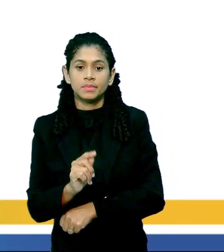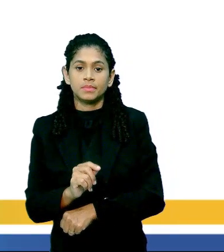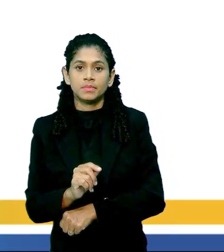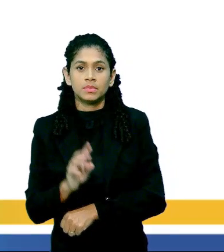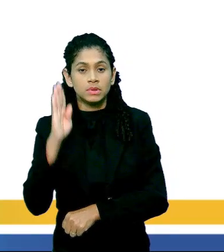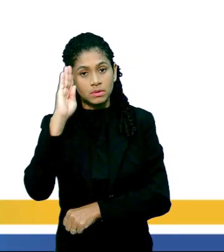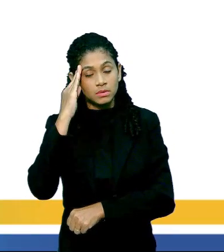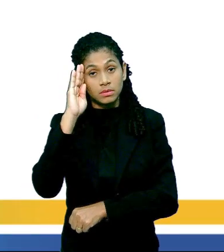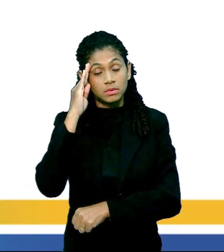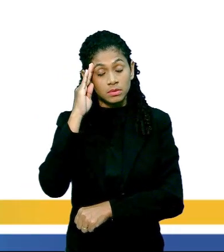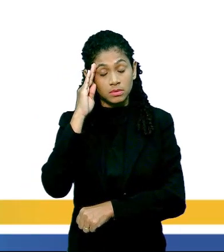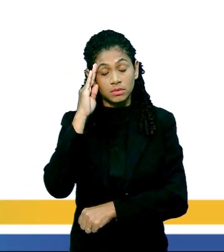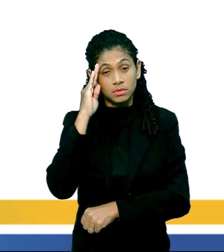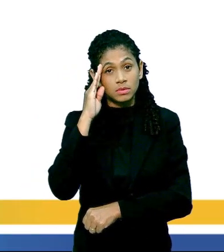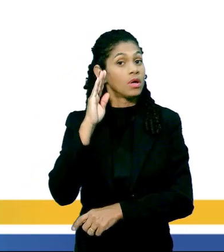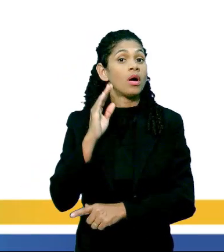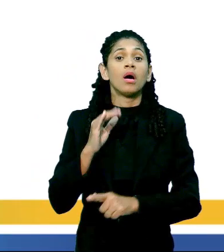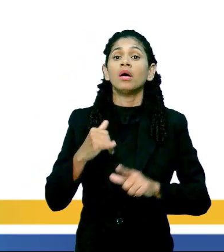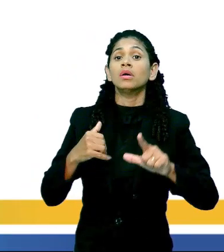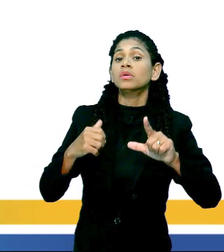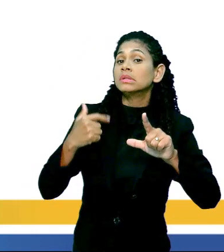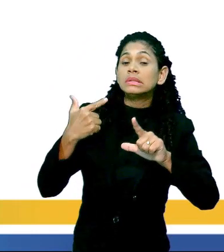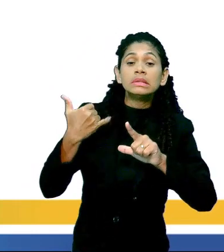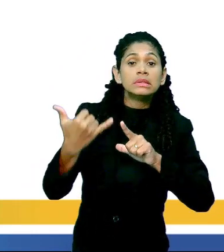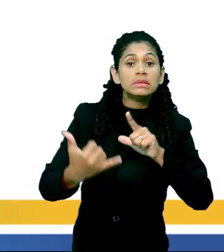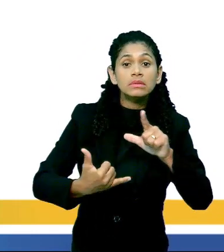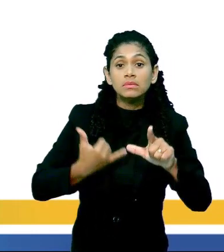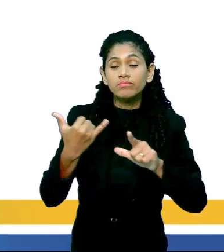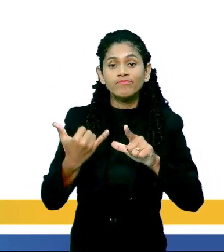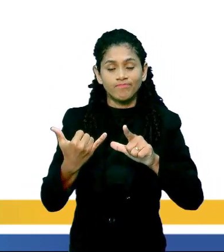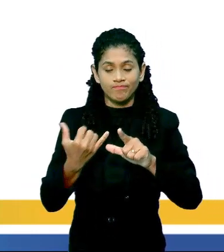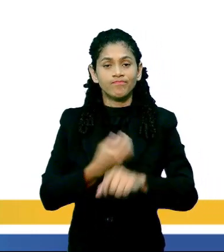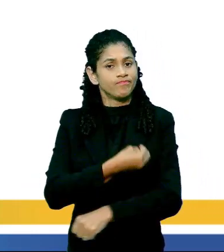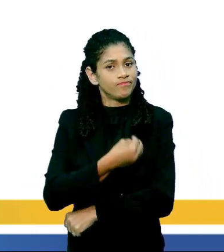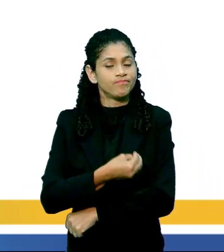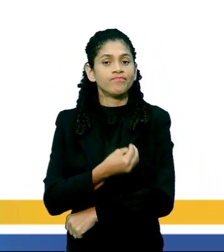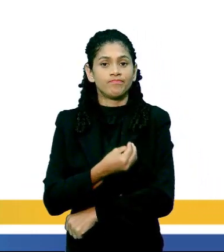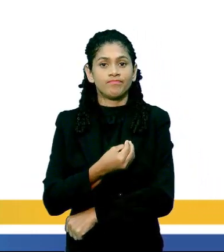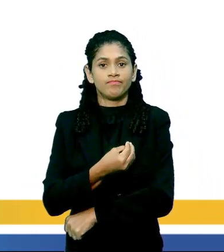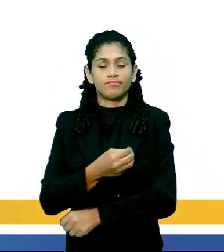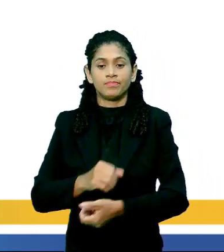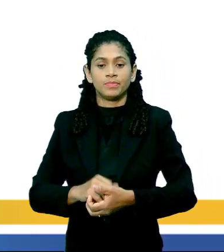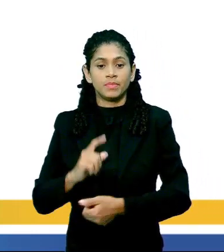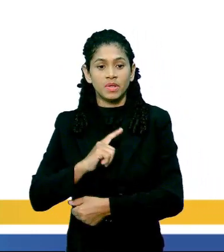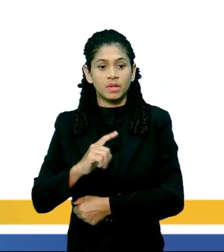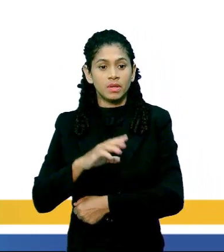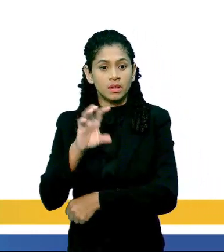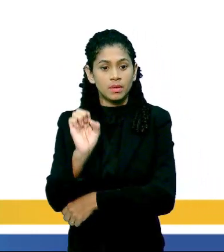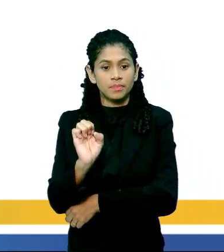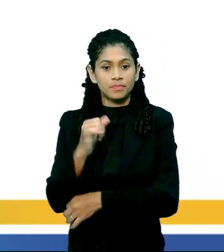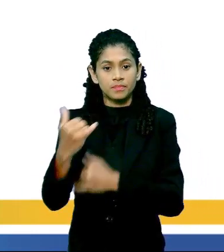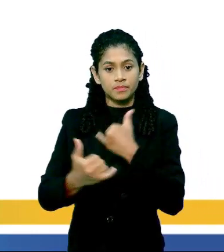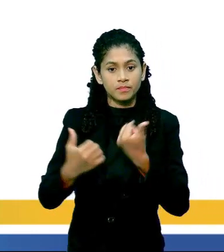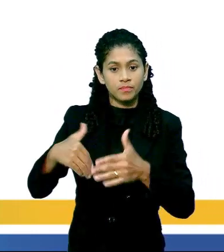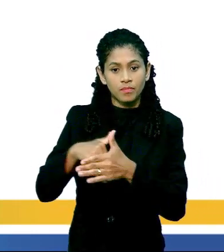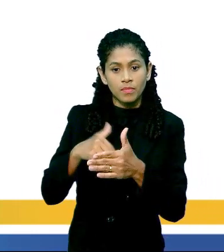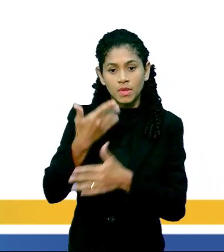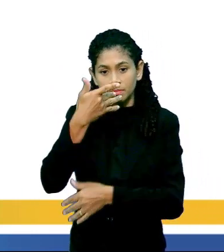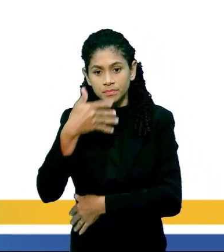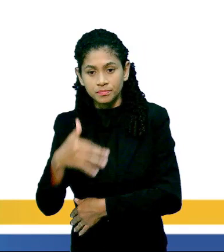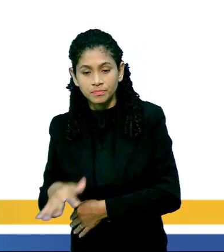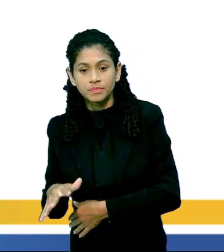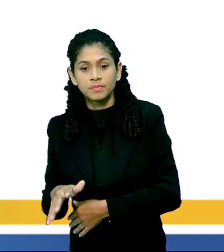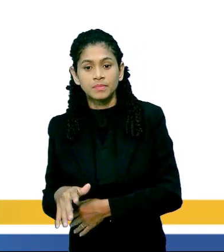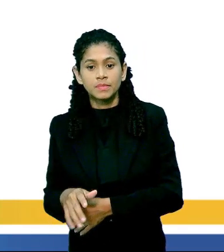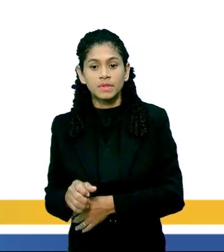entendeu que são atividades lúdicas, é livre, é experienciação, vivência. Além dessa, temos a alternativa que as brincadeiras de jogos infantis